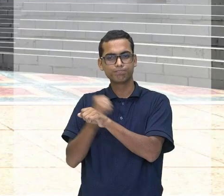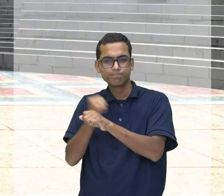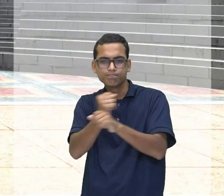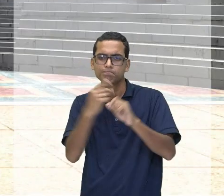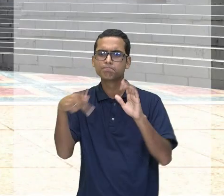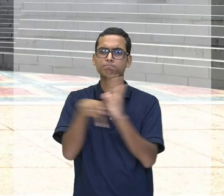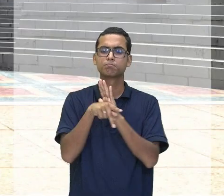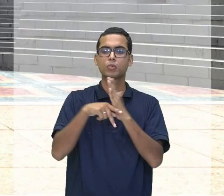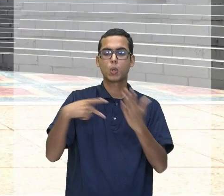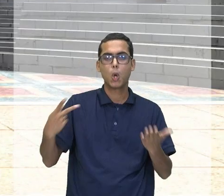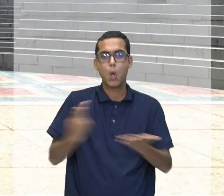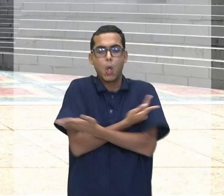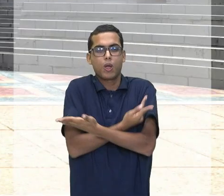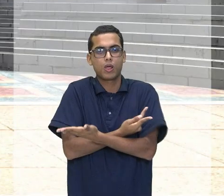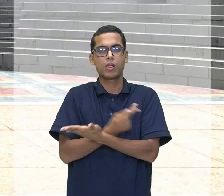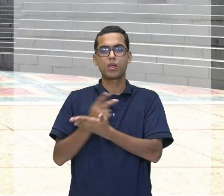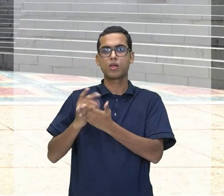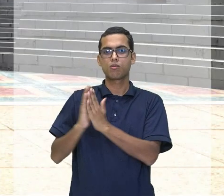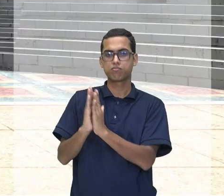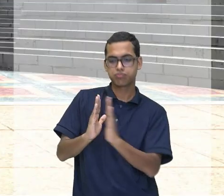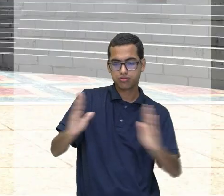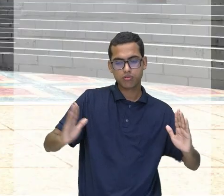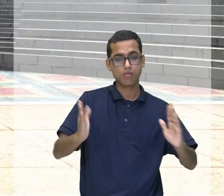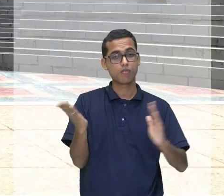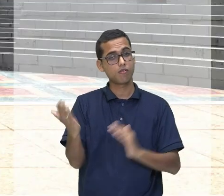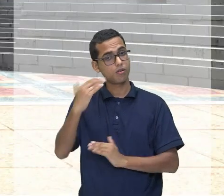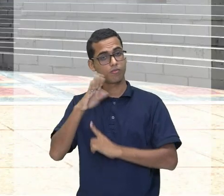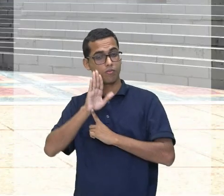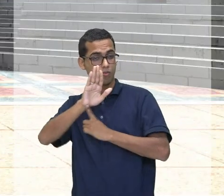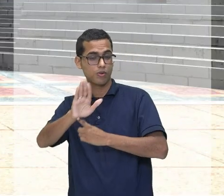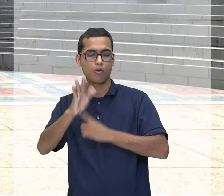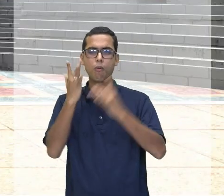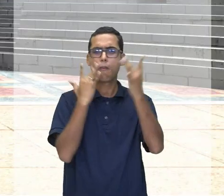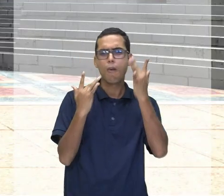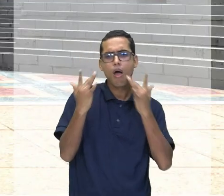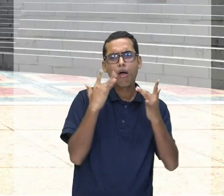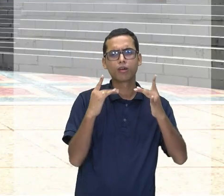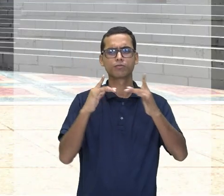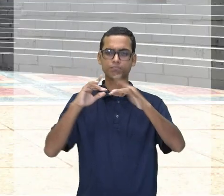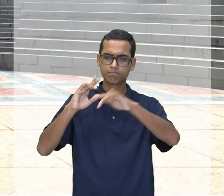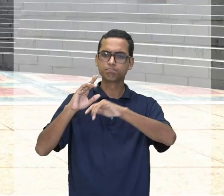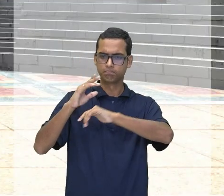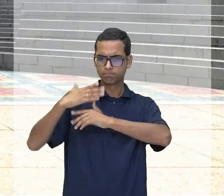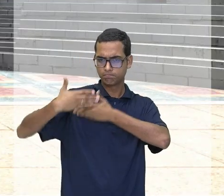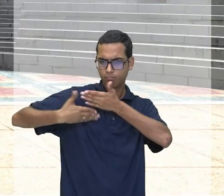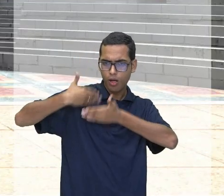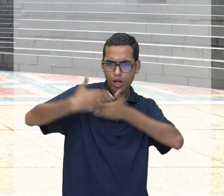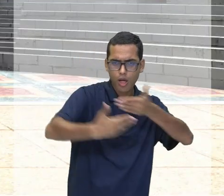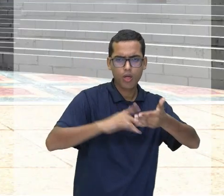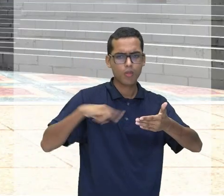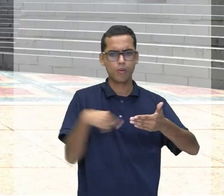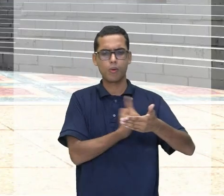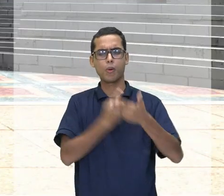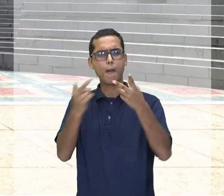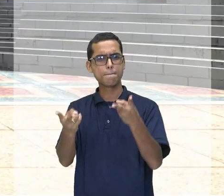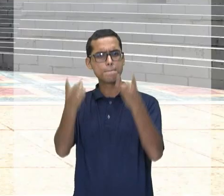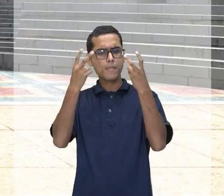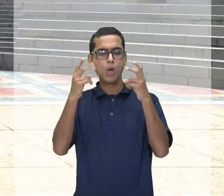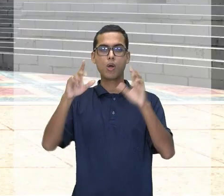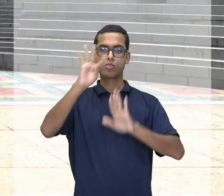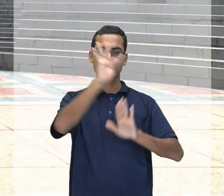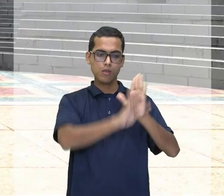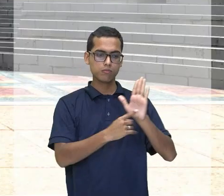acontecia tal situação, vamos fazer essa encenação, né? E aí, a partir disso, nós vamos ter um